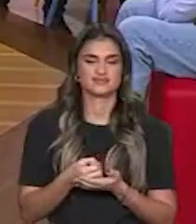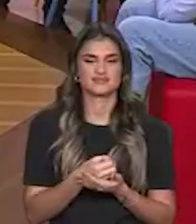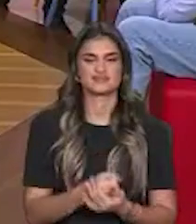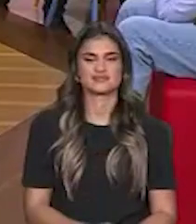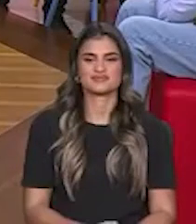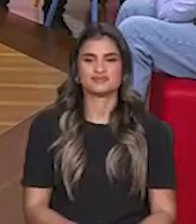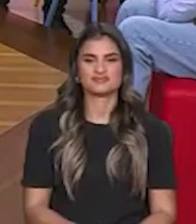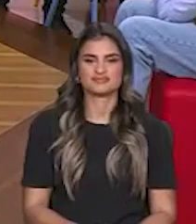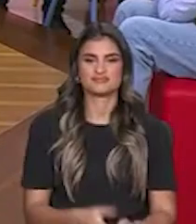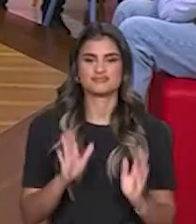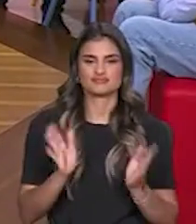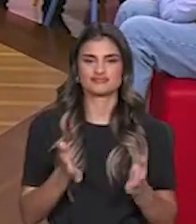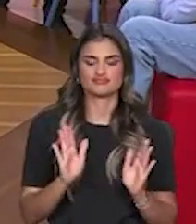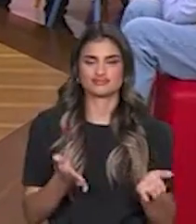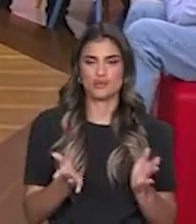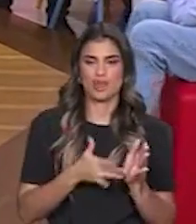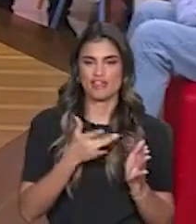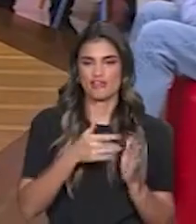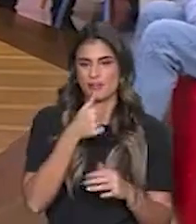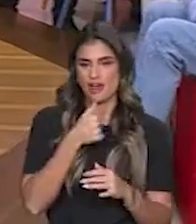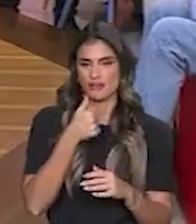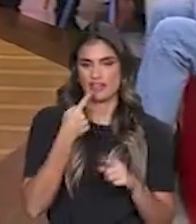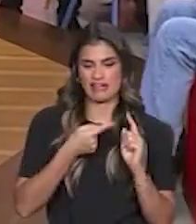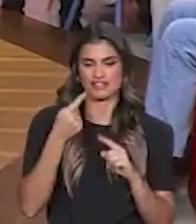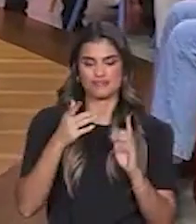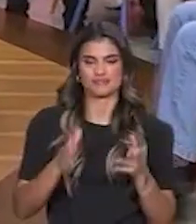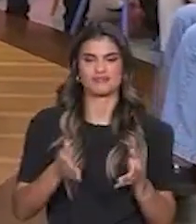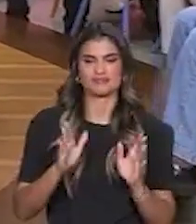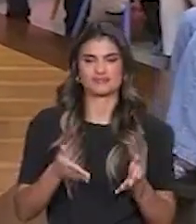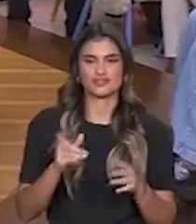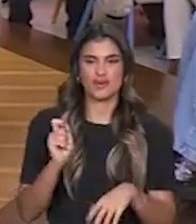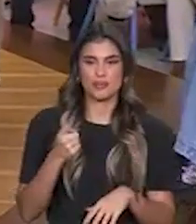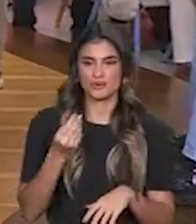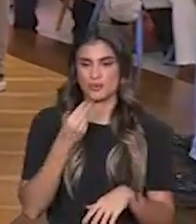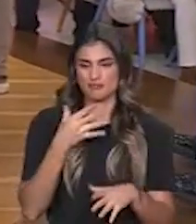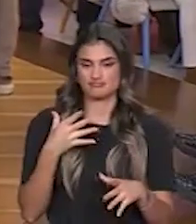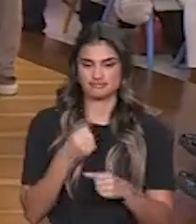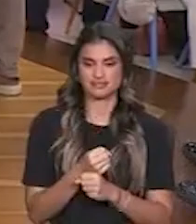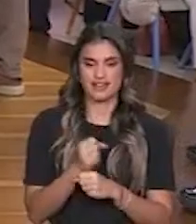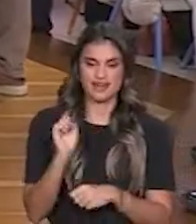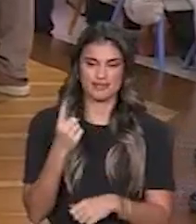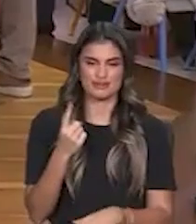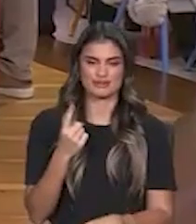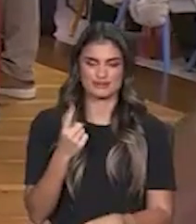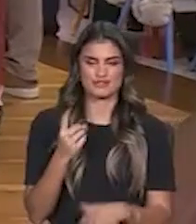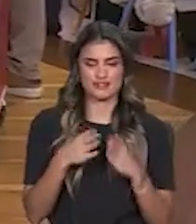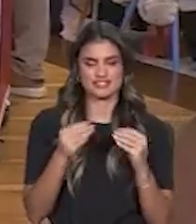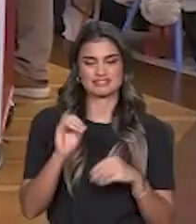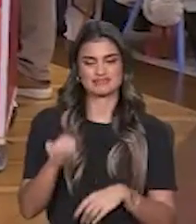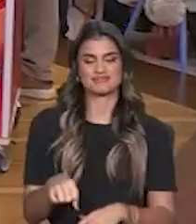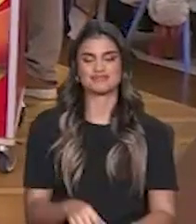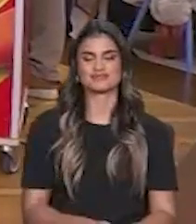Nem precisamos daquele livrinho vermelho. Não. Nem esse é preciso. Não, e são rápidos serviço, a comer. E são rápidos a comer também, muito os japoneses. Rápidos. Muito rápidos.